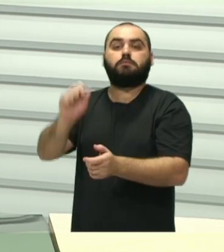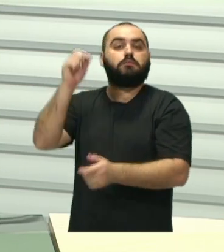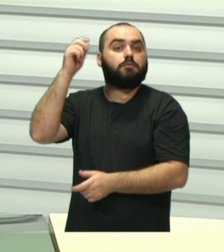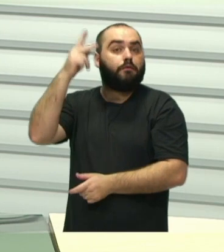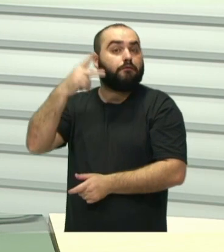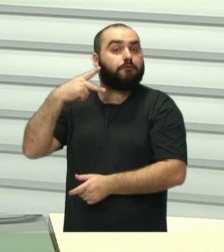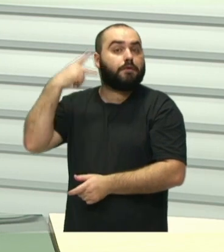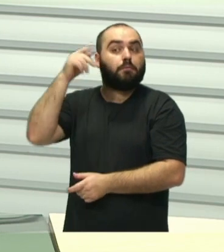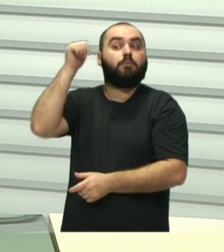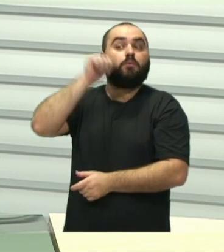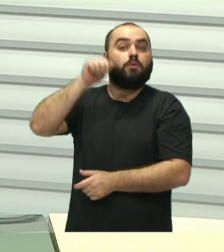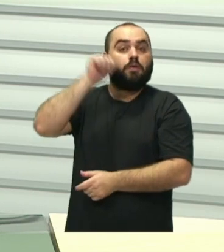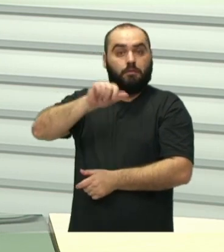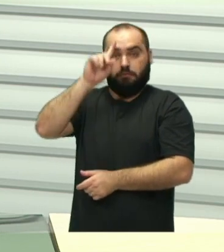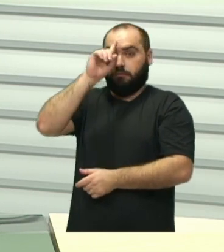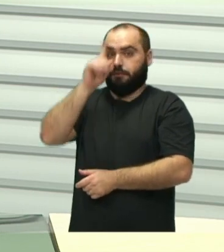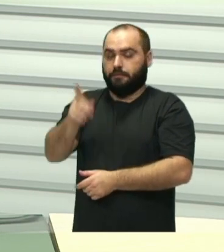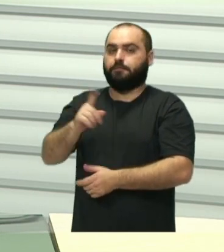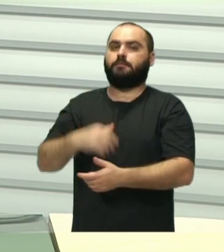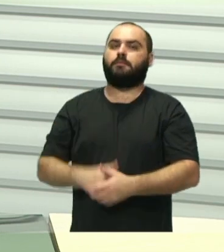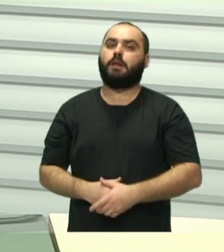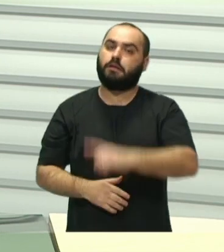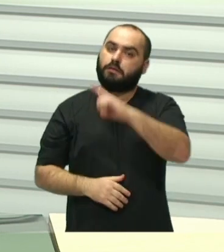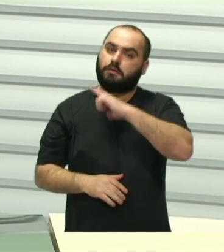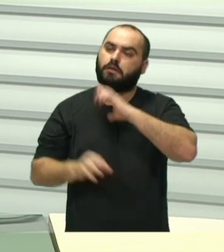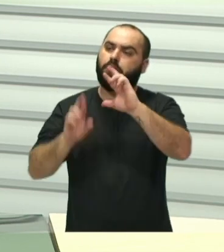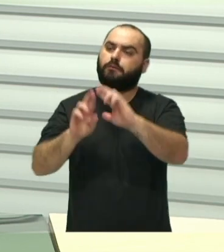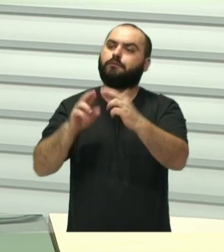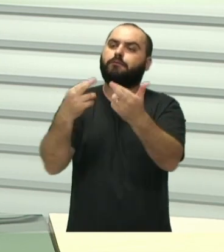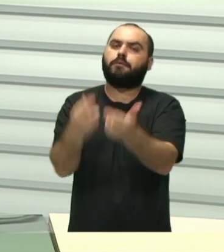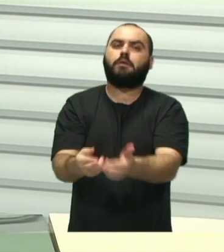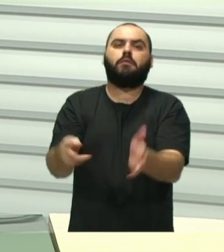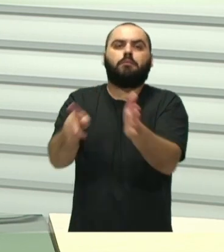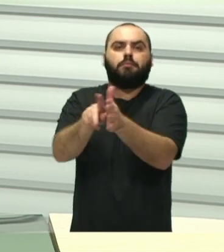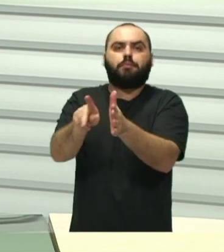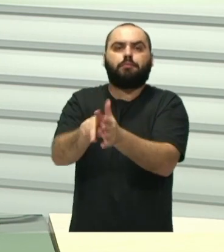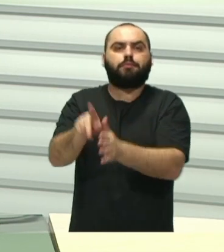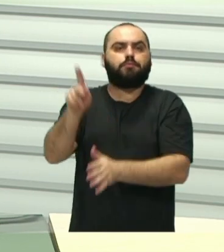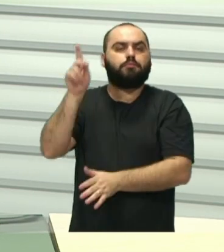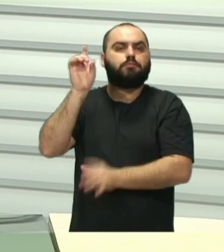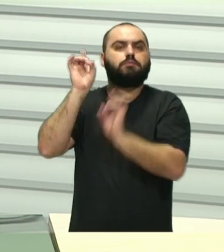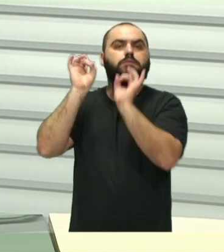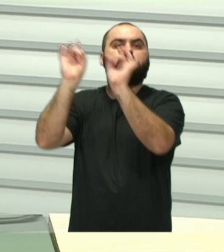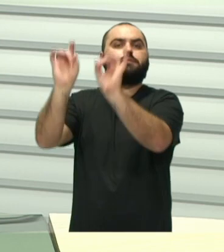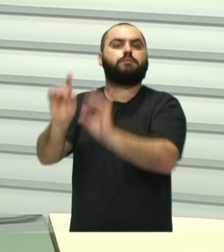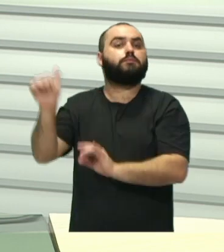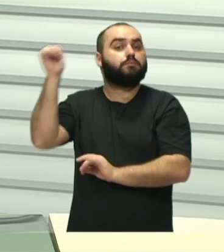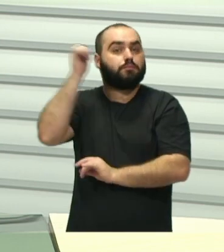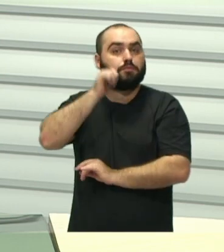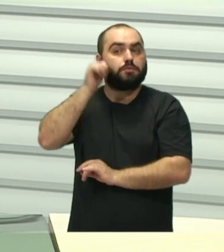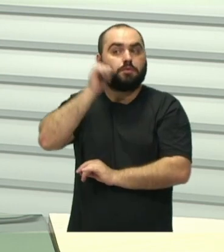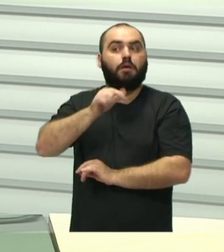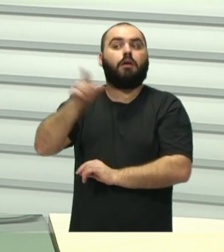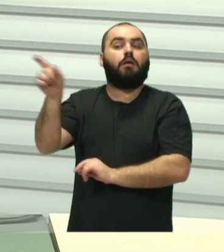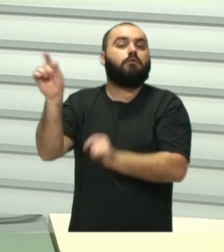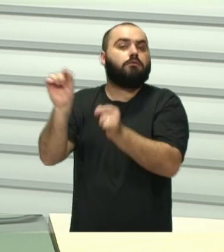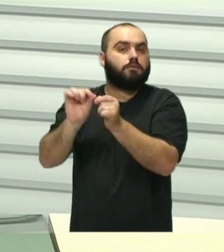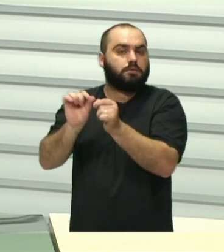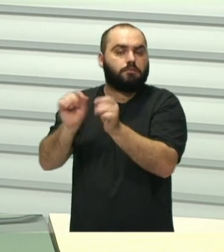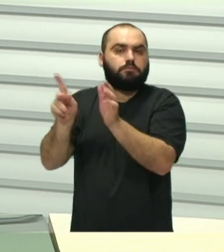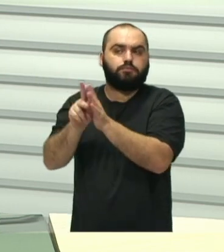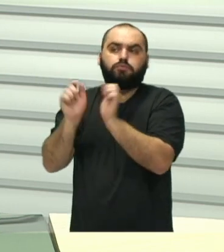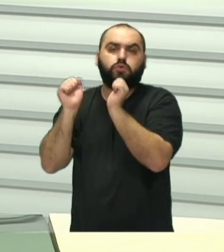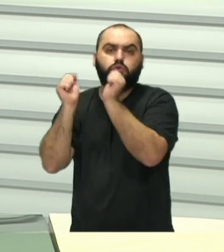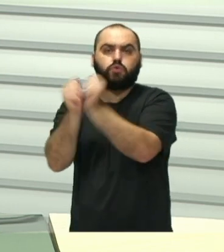acende Ministro e ele surgiu de algumas reuniões que a procuradoria especial das mulheres realizaram com as a rede de combate